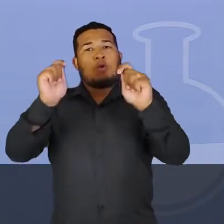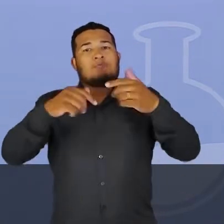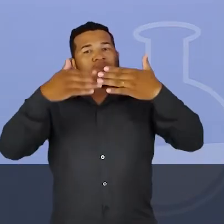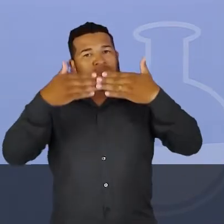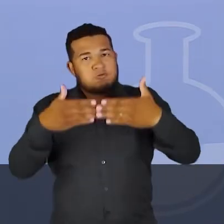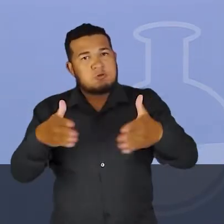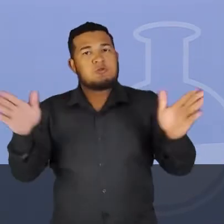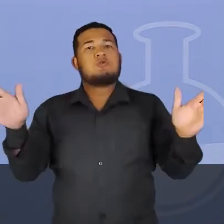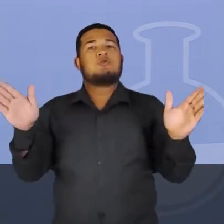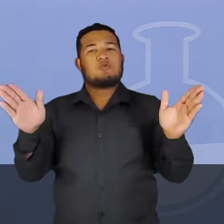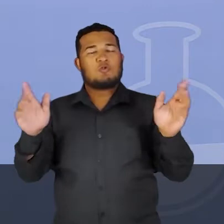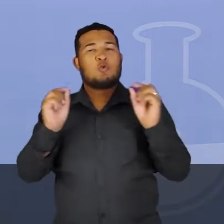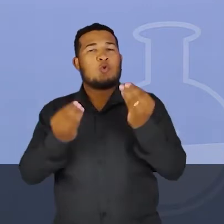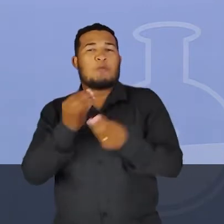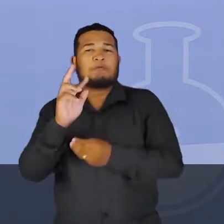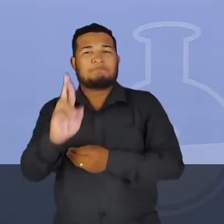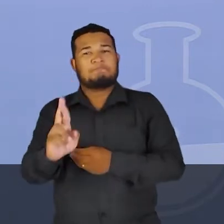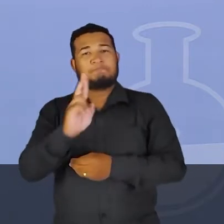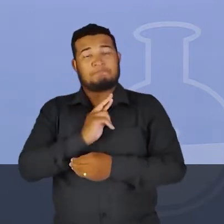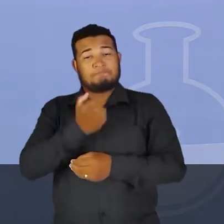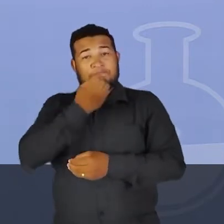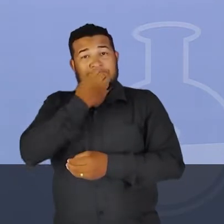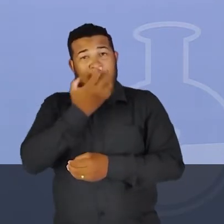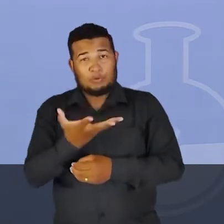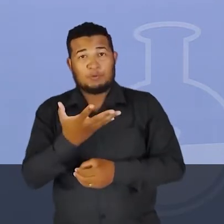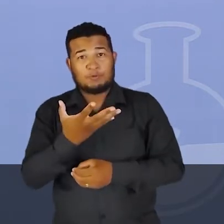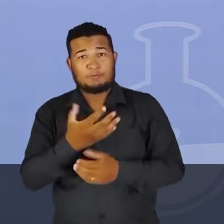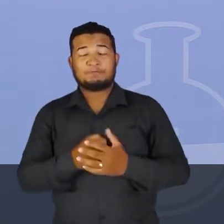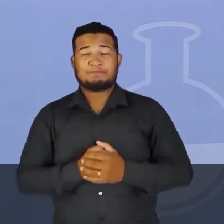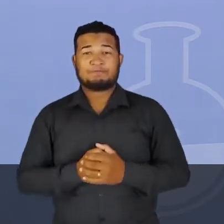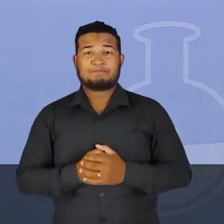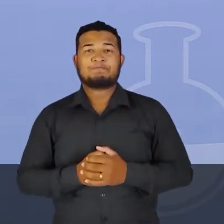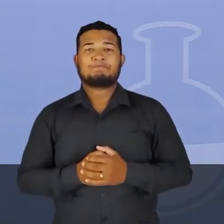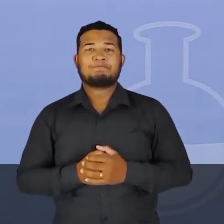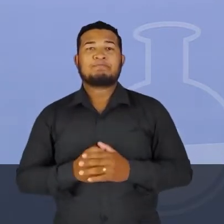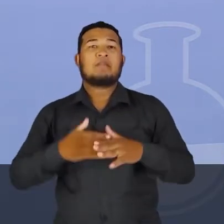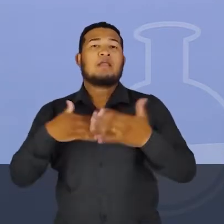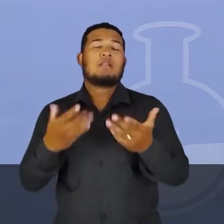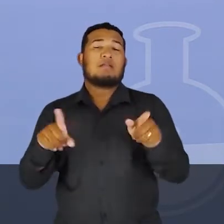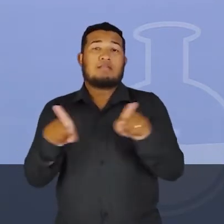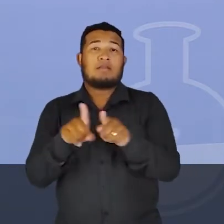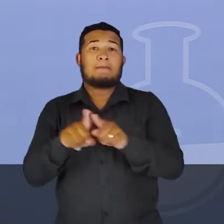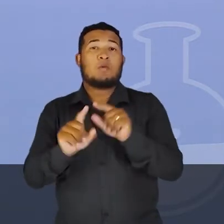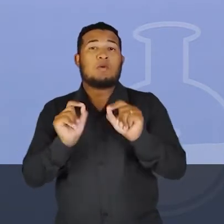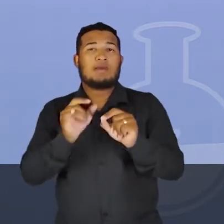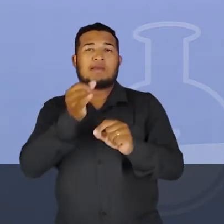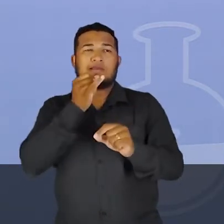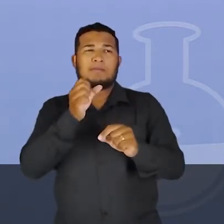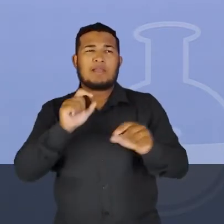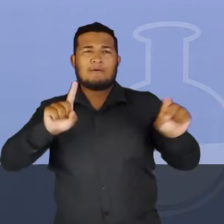possibilidades de que eles tenham resultados positivos, não é? Então, e ao passo que quando é de